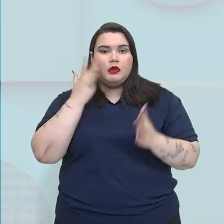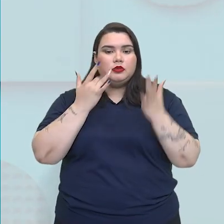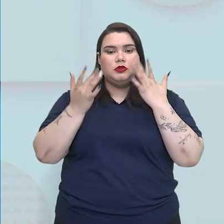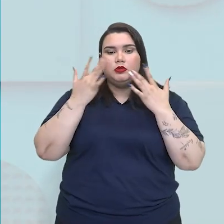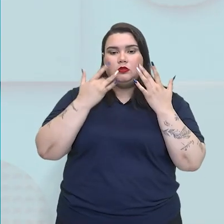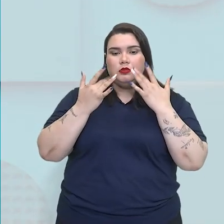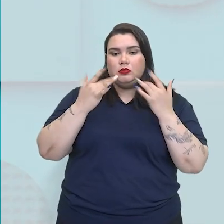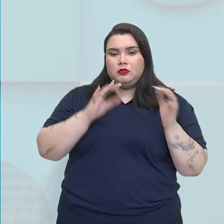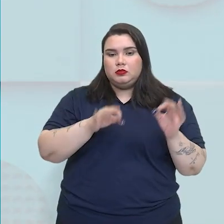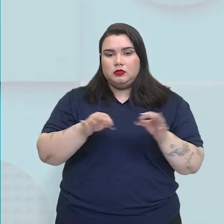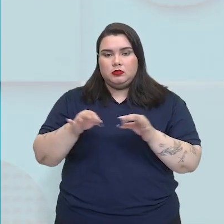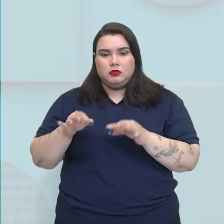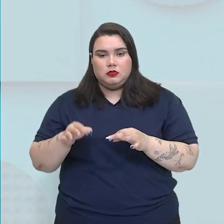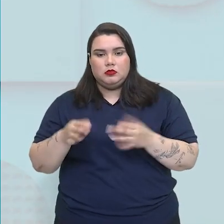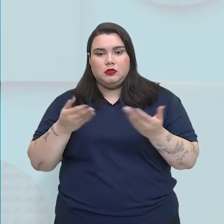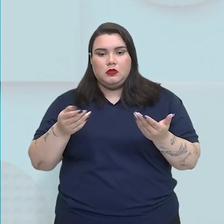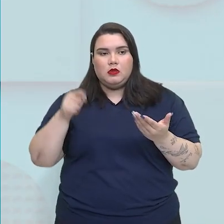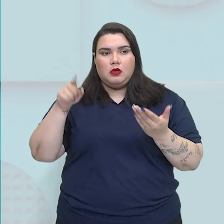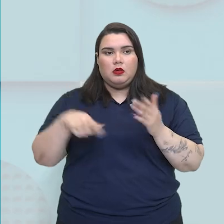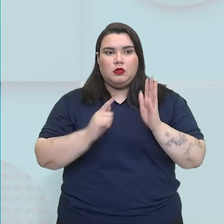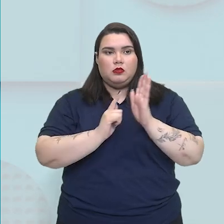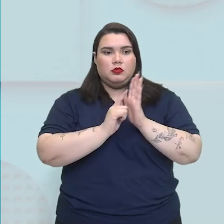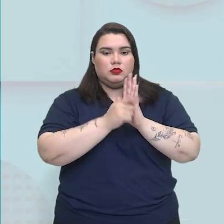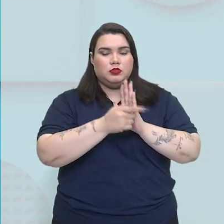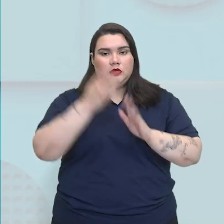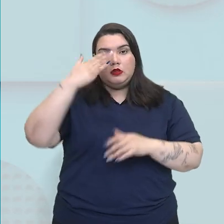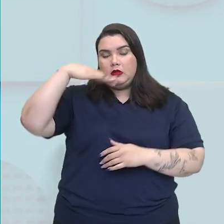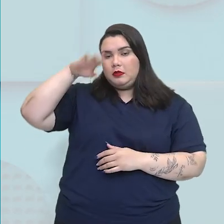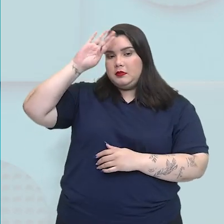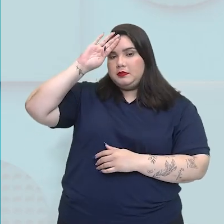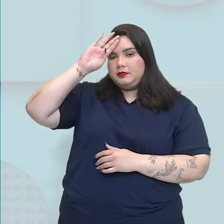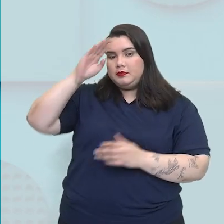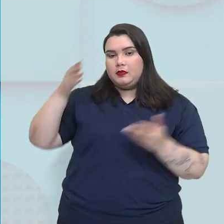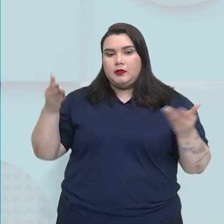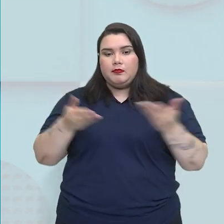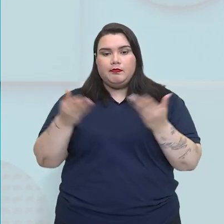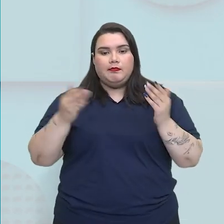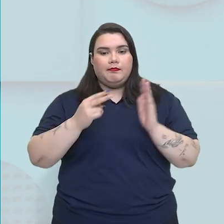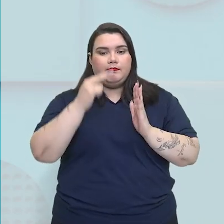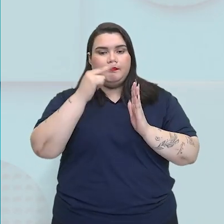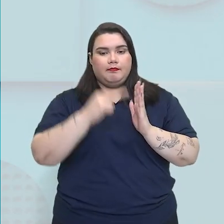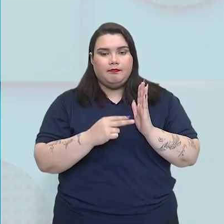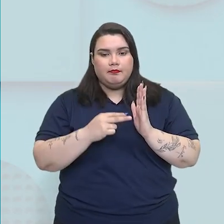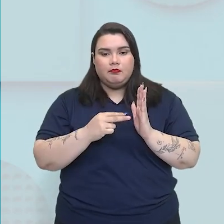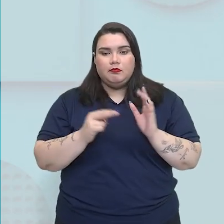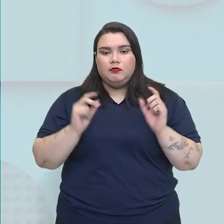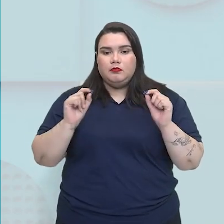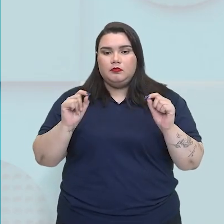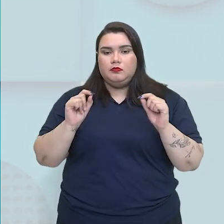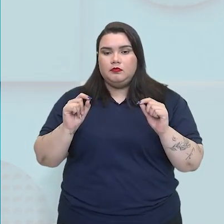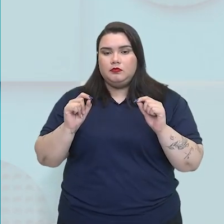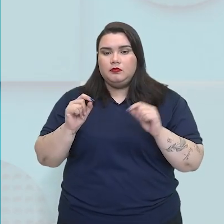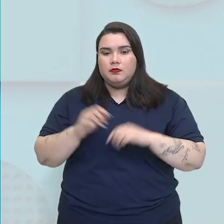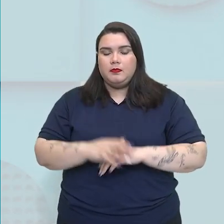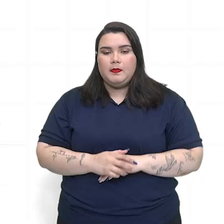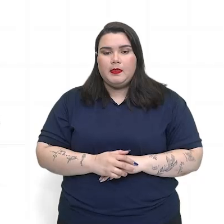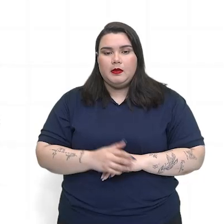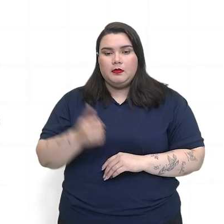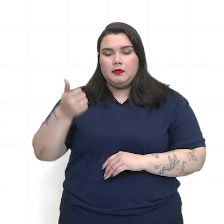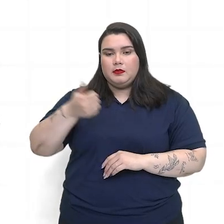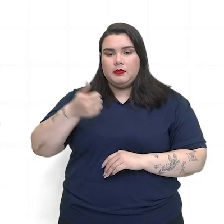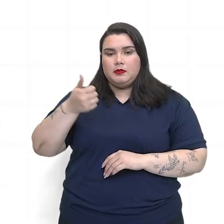Então, esse é o gênero dramático. E agora eu vou ler para vocês um primeiro ato aí